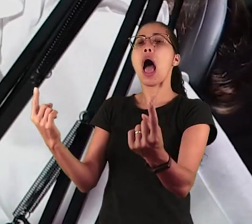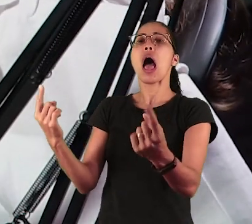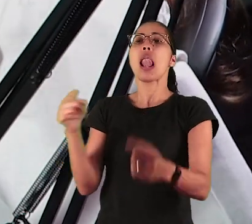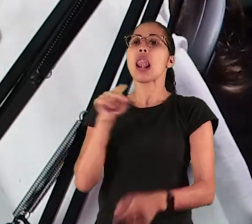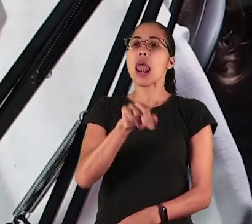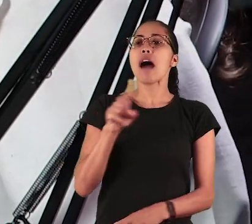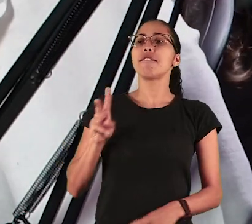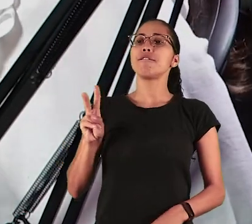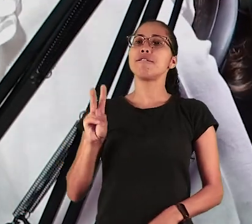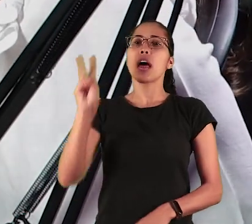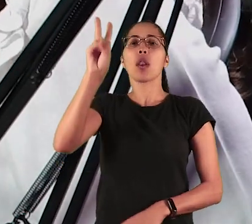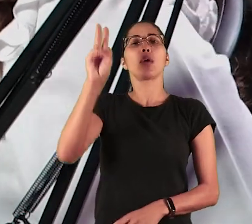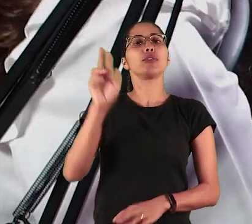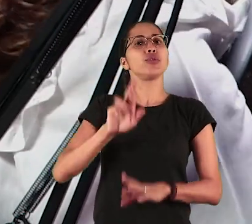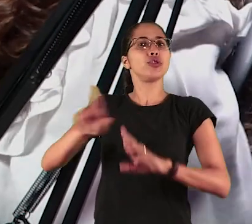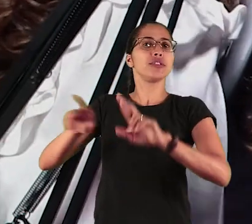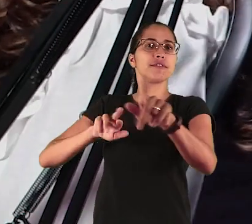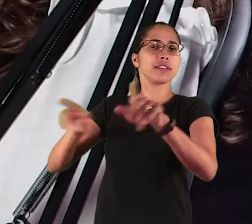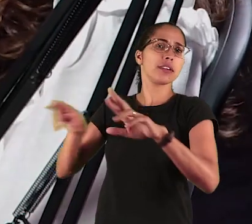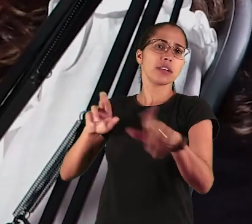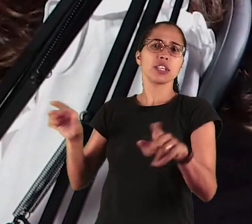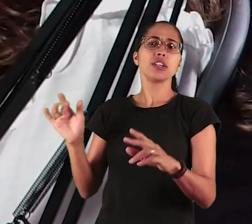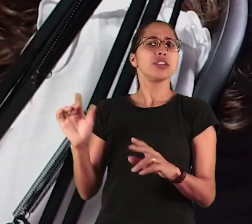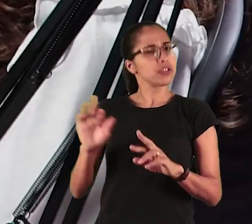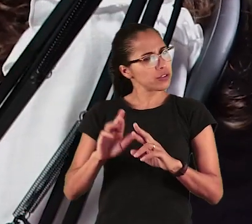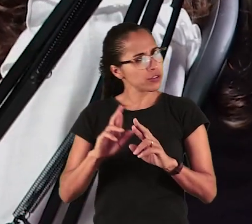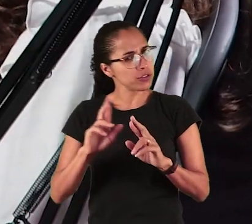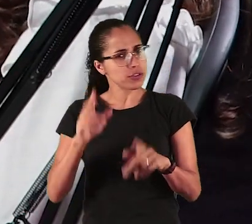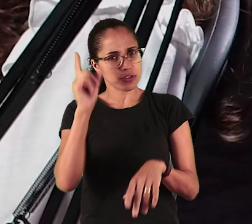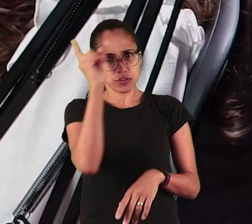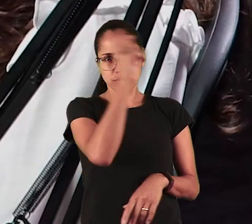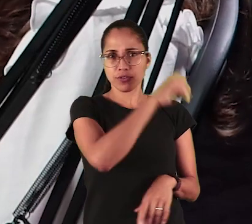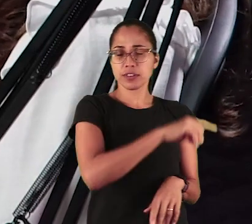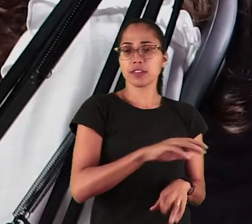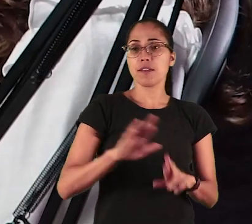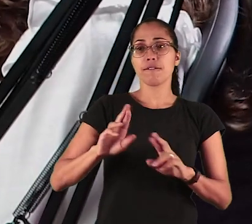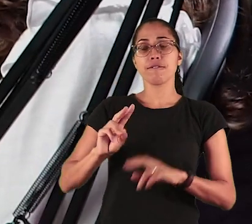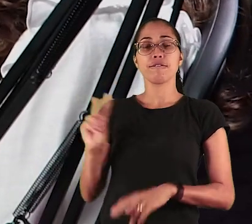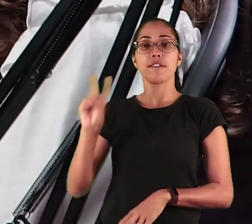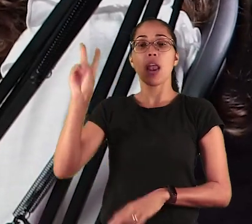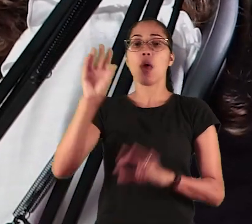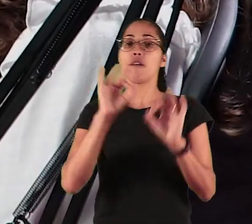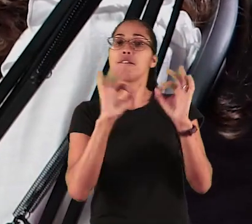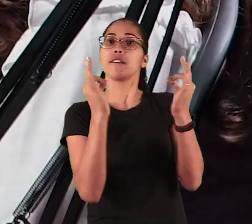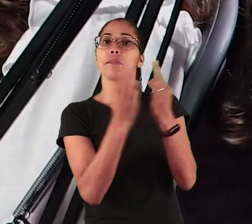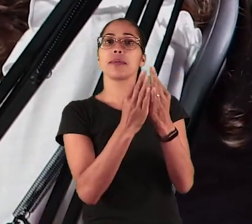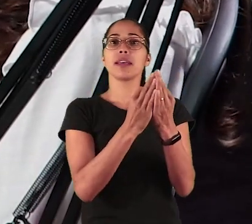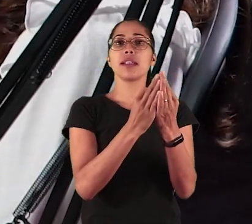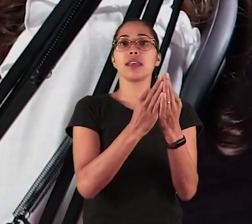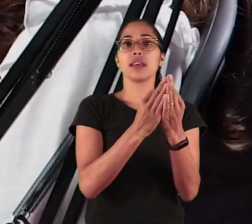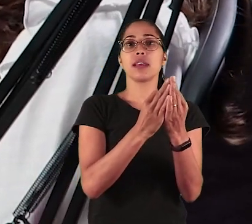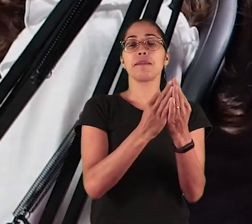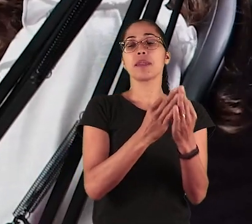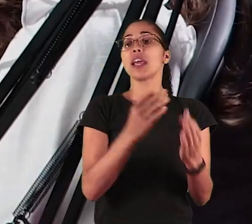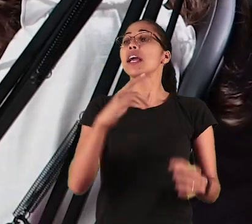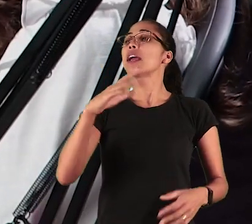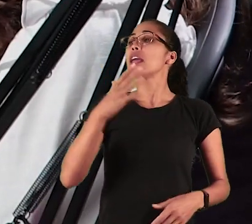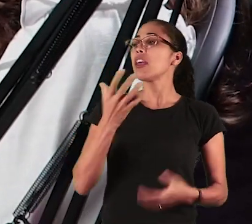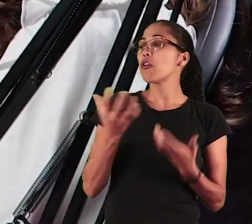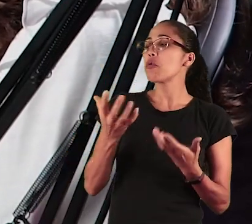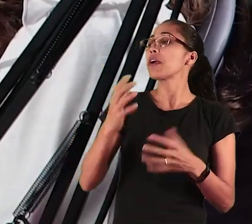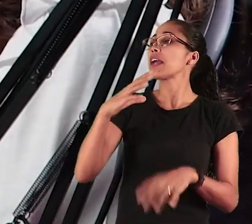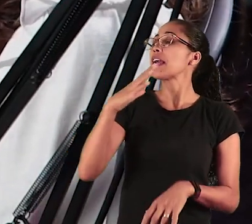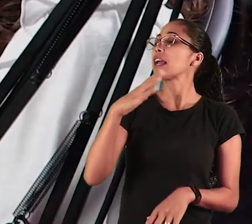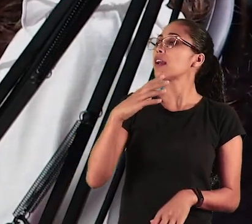de igual para igual e eu falo de valores não só de honestidade mas de valores de família de valores de Poxa eu quero ter a minha vida